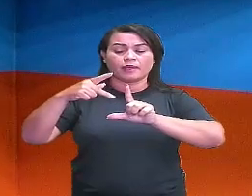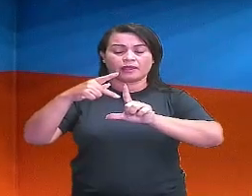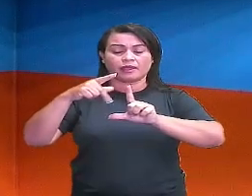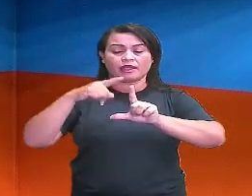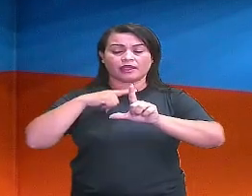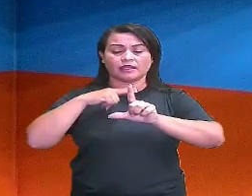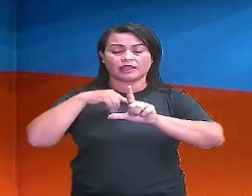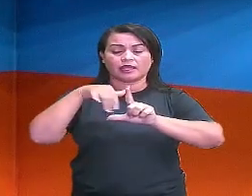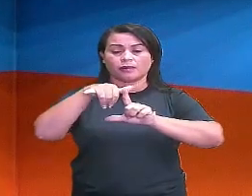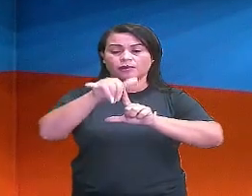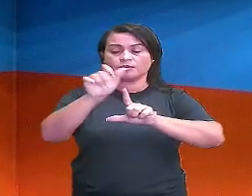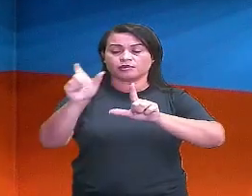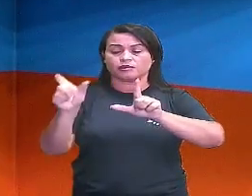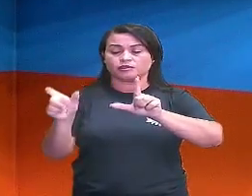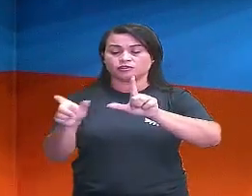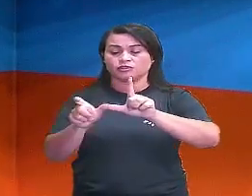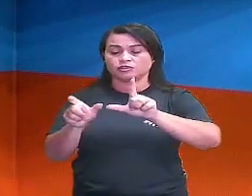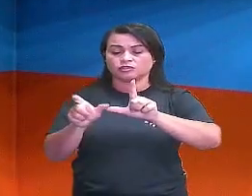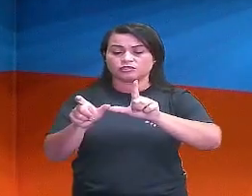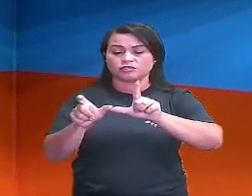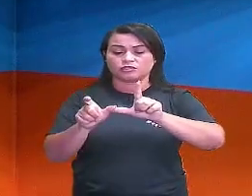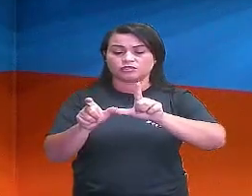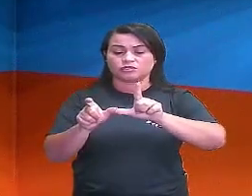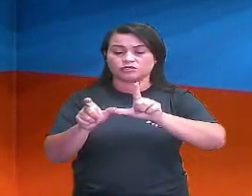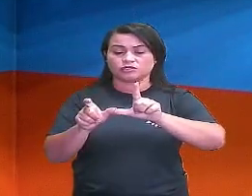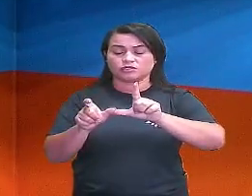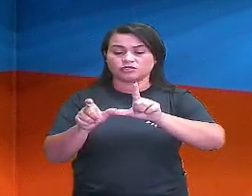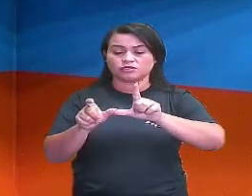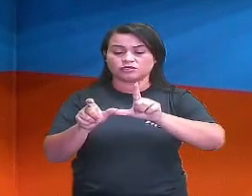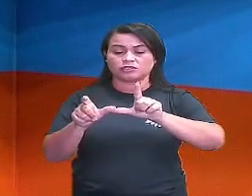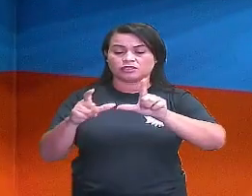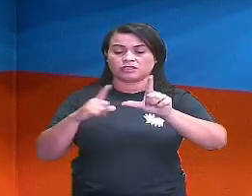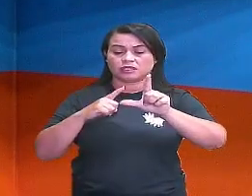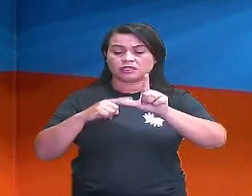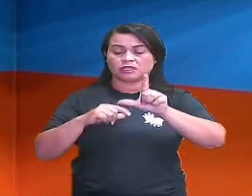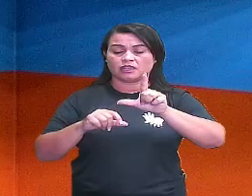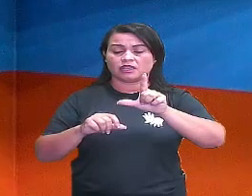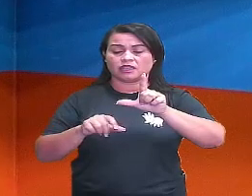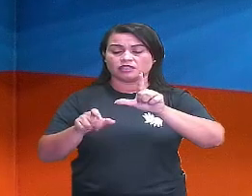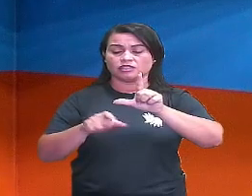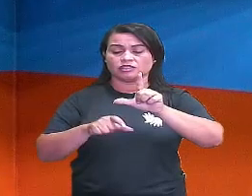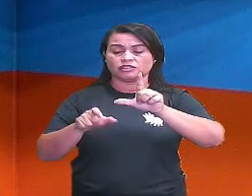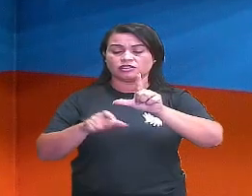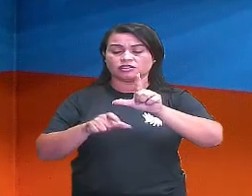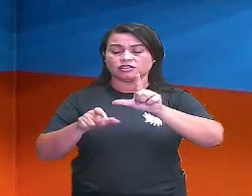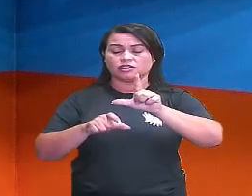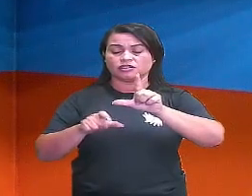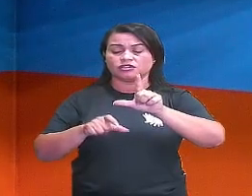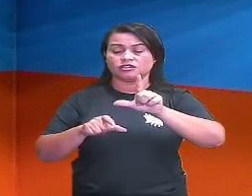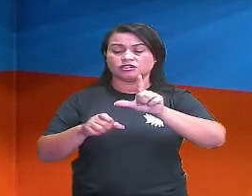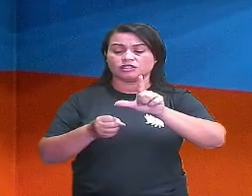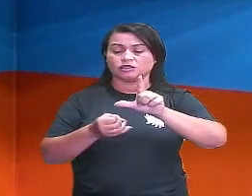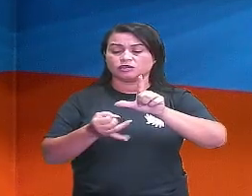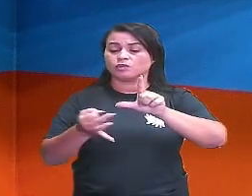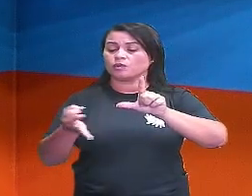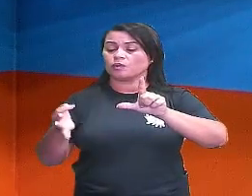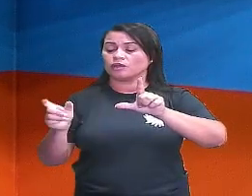par ordenado, né? Ele está aqui, ó, em A, né, em X, o valor de X